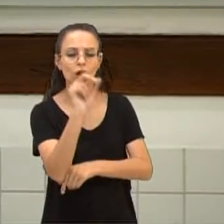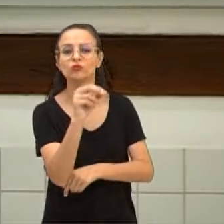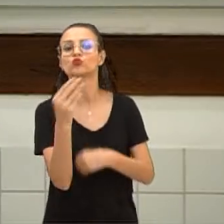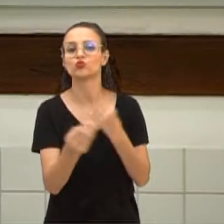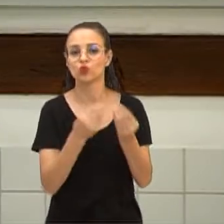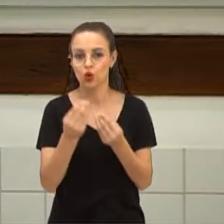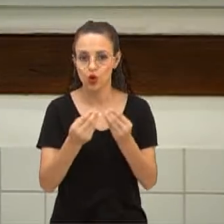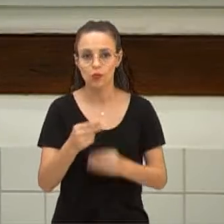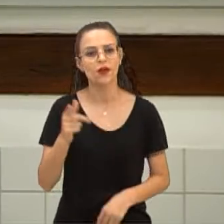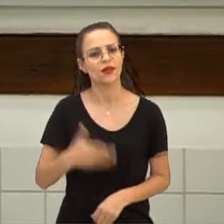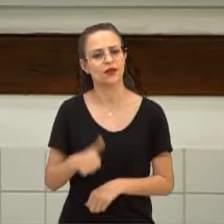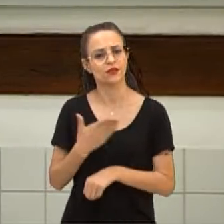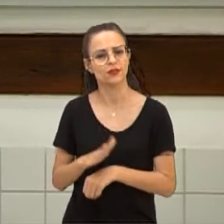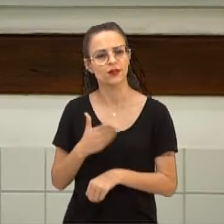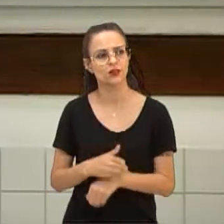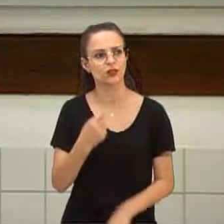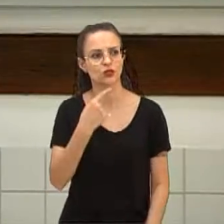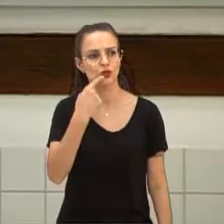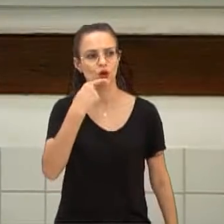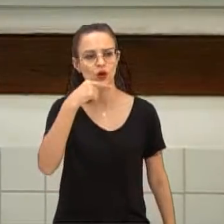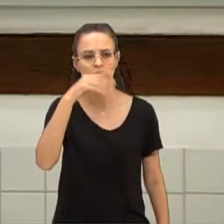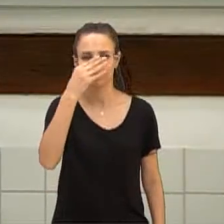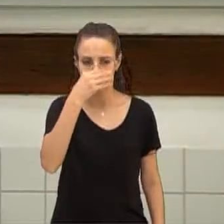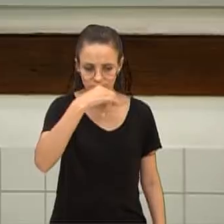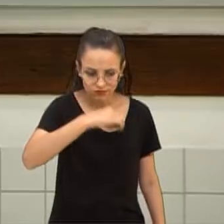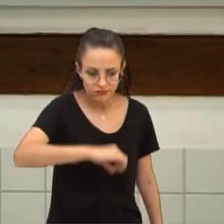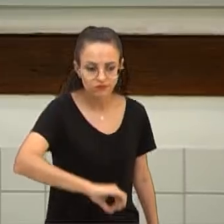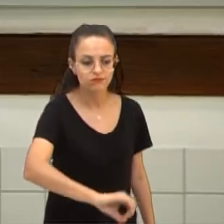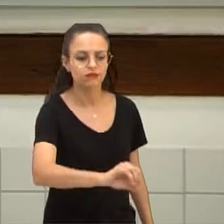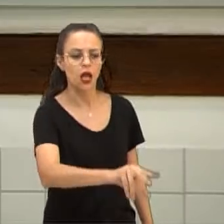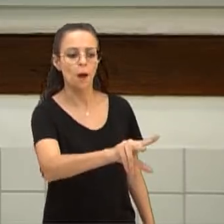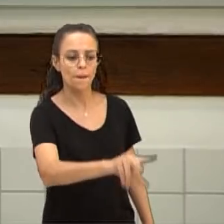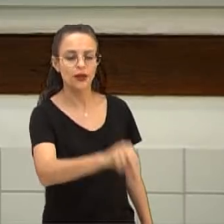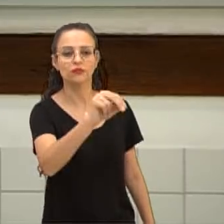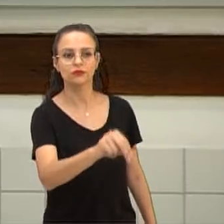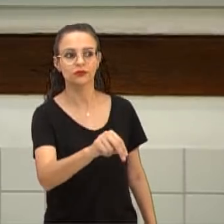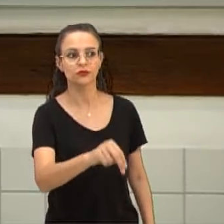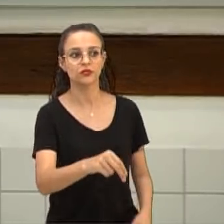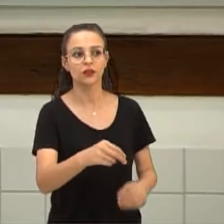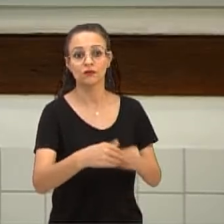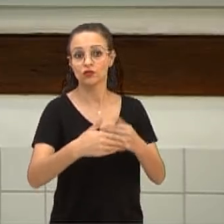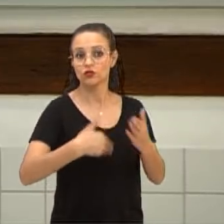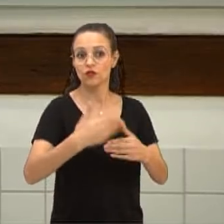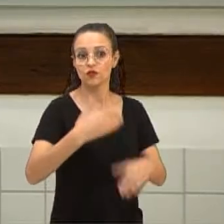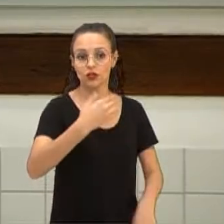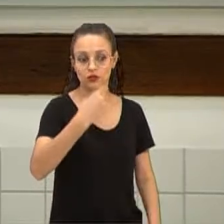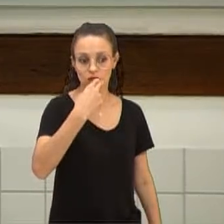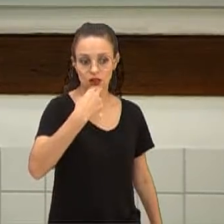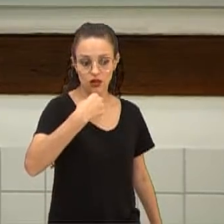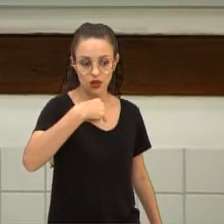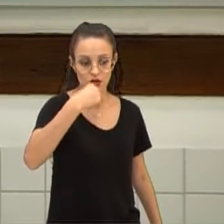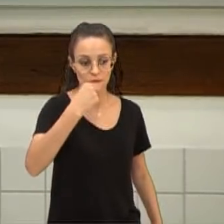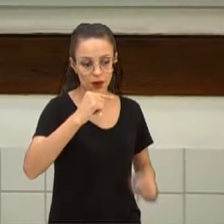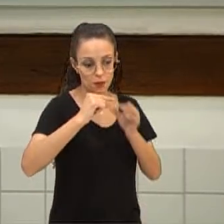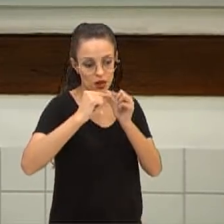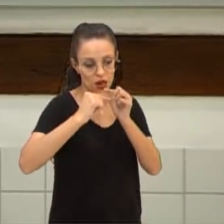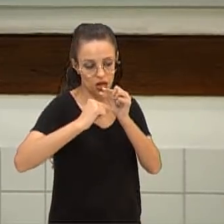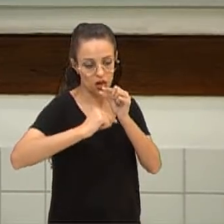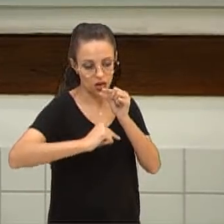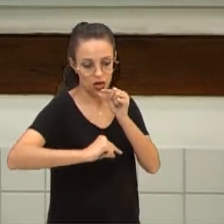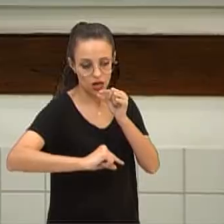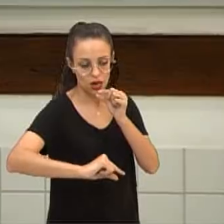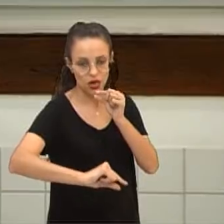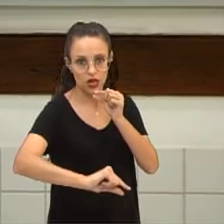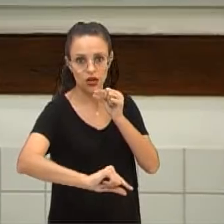ele exercitar essa língua, esse tubo, o que aconteceu? Aquilo ali foi desenvolvendo, até